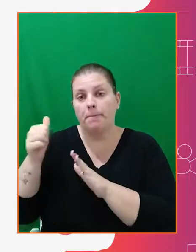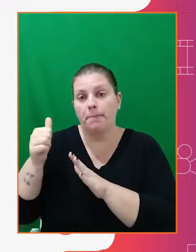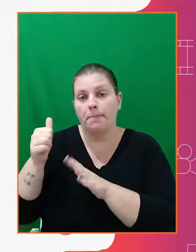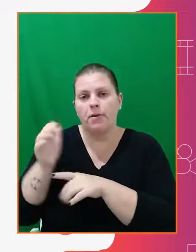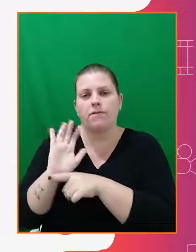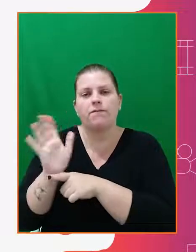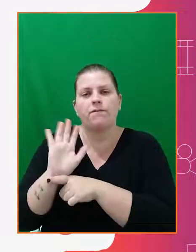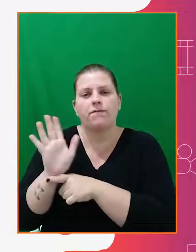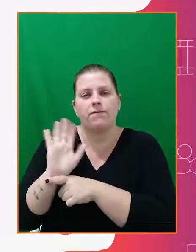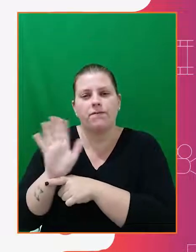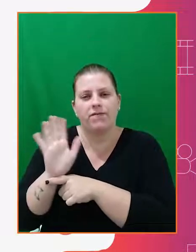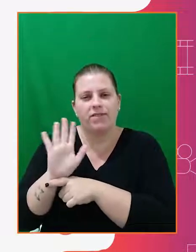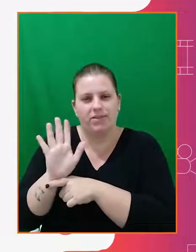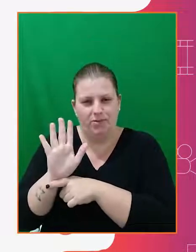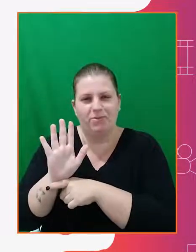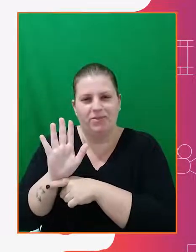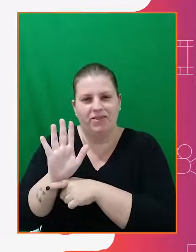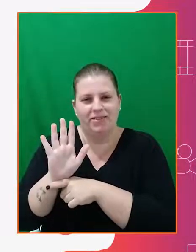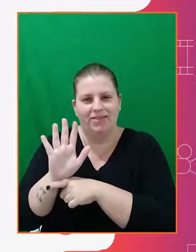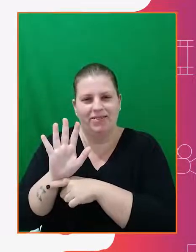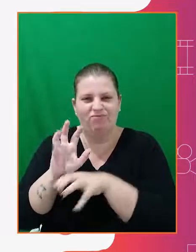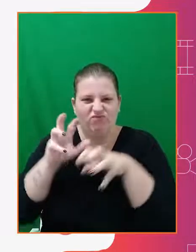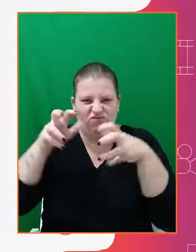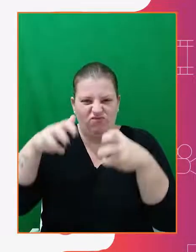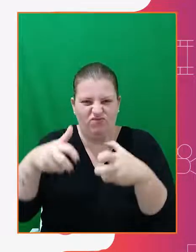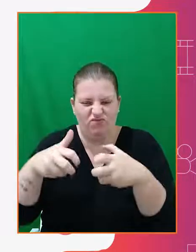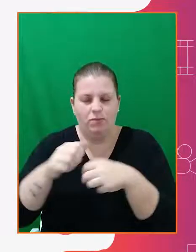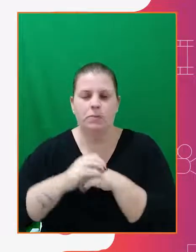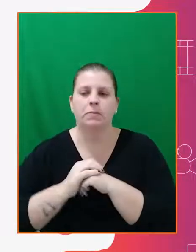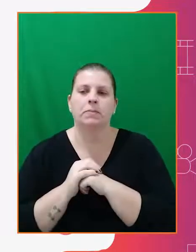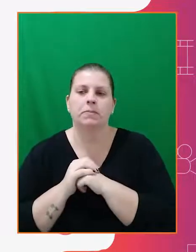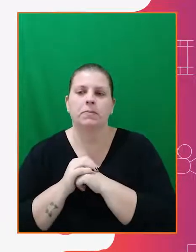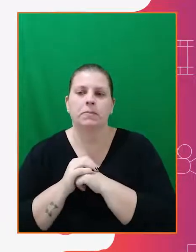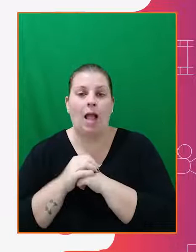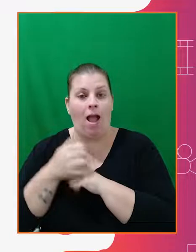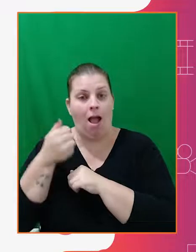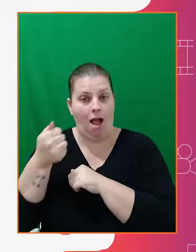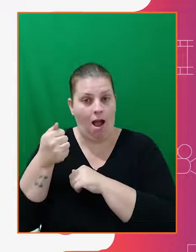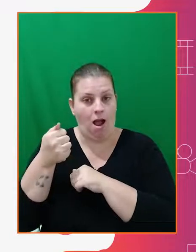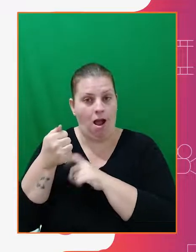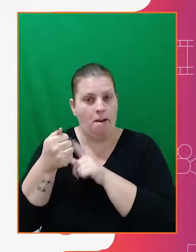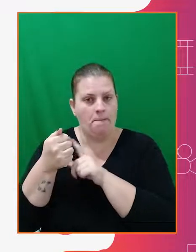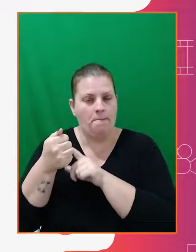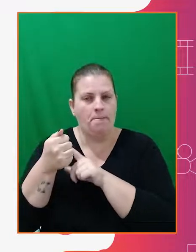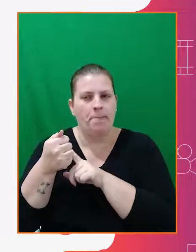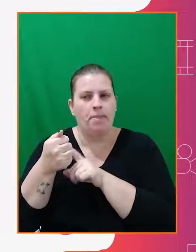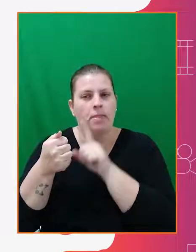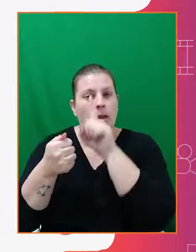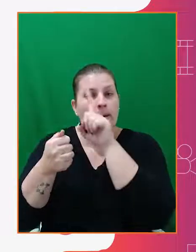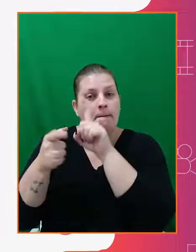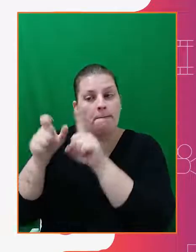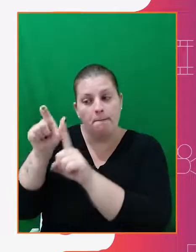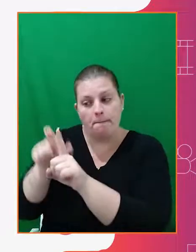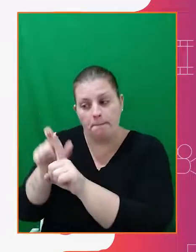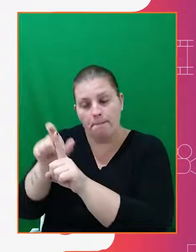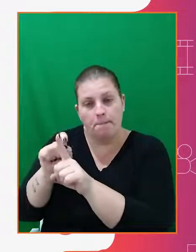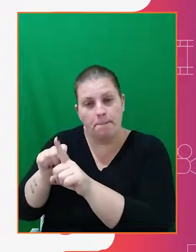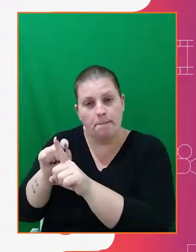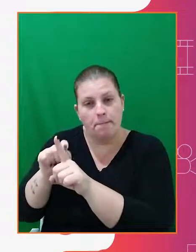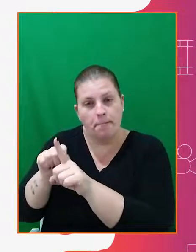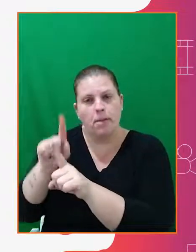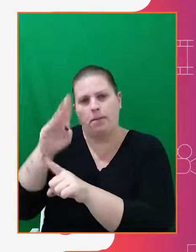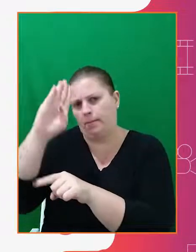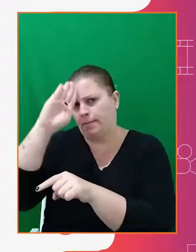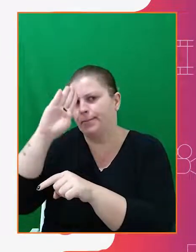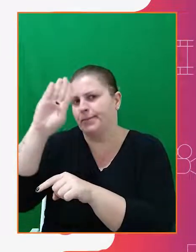filme Universidade Monstro. Ela é a figura A. O personagem desenhado é um dos